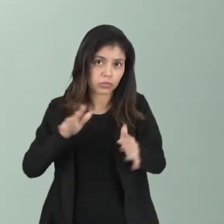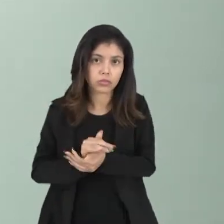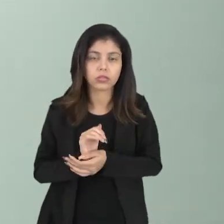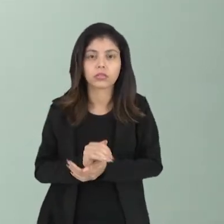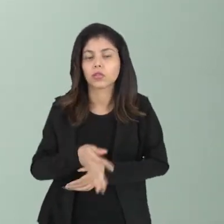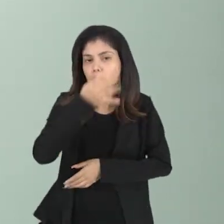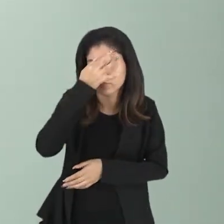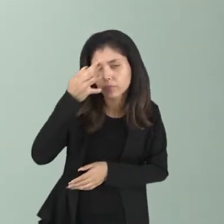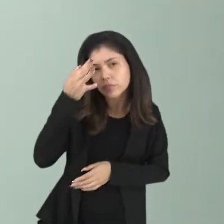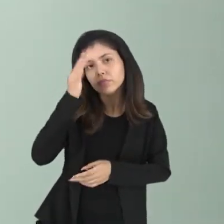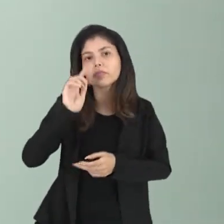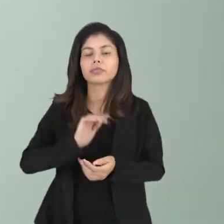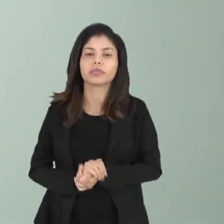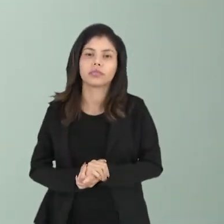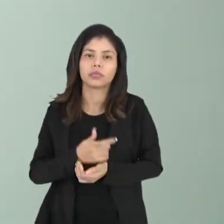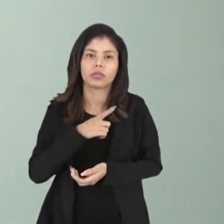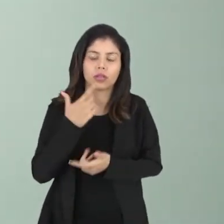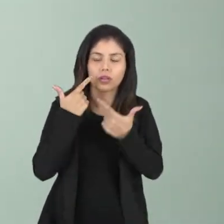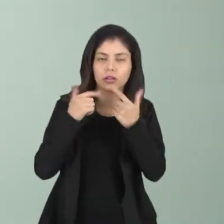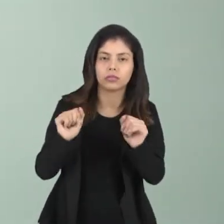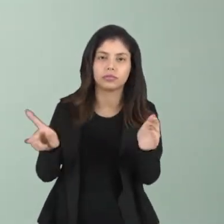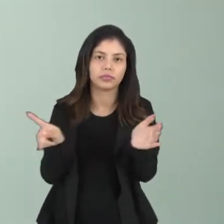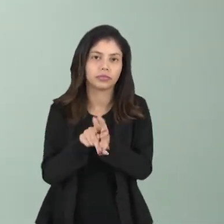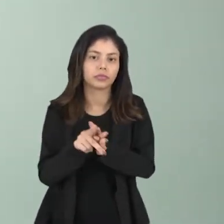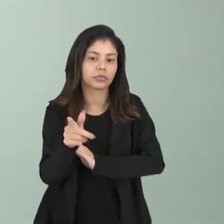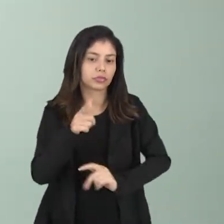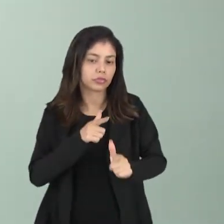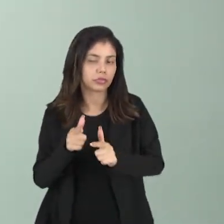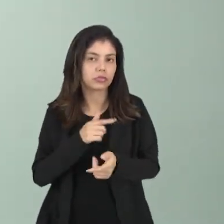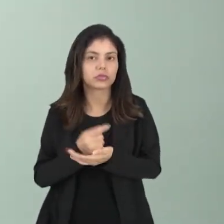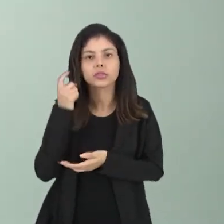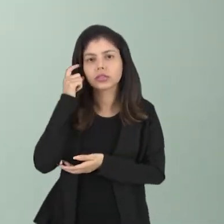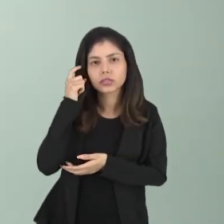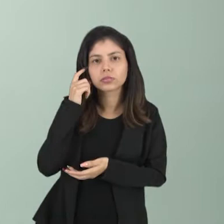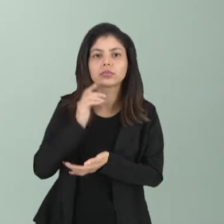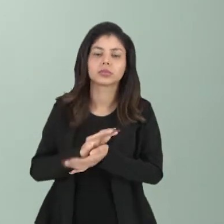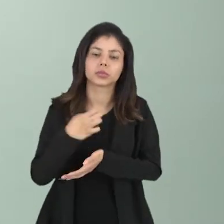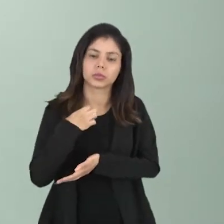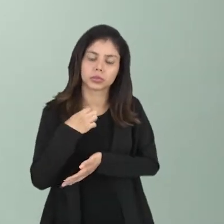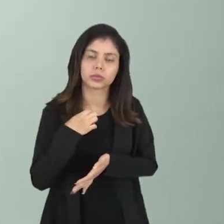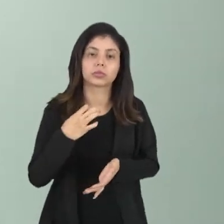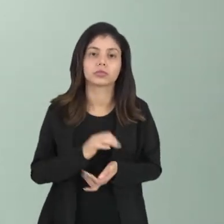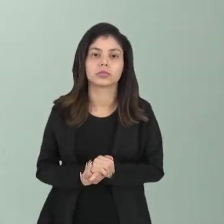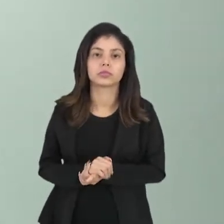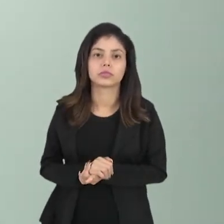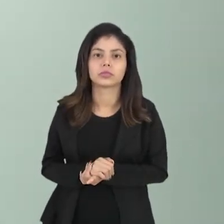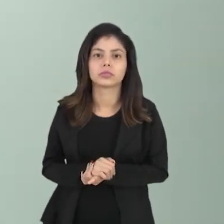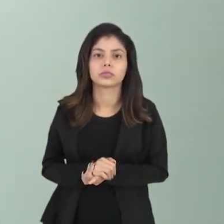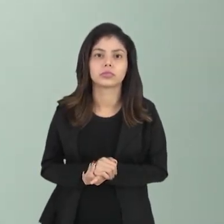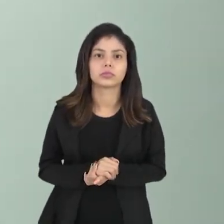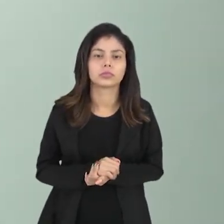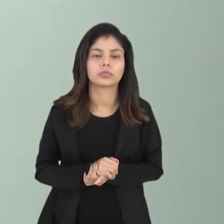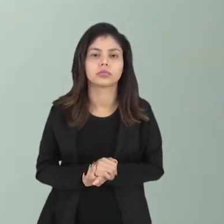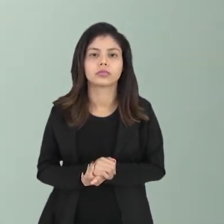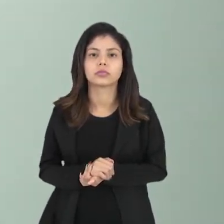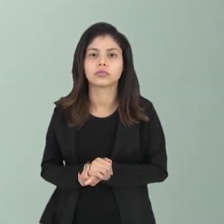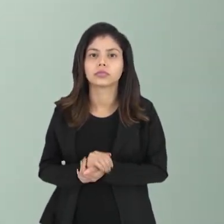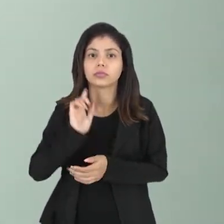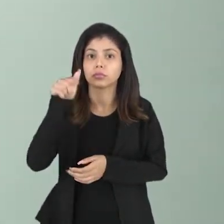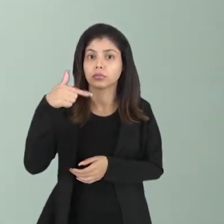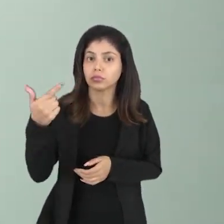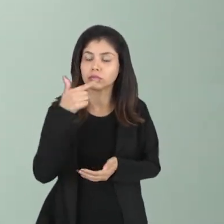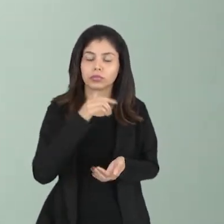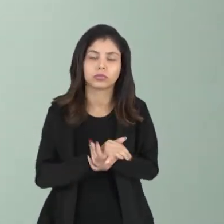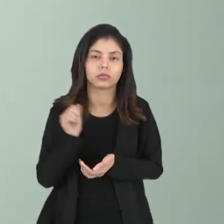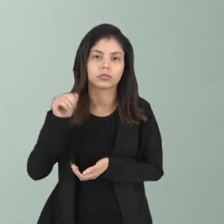conhecimento filosófico, que tem a sua linguagem, que trabalha com a lógica, que trabalha com a ética, que trabalha com a ontologia, certo? E outros